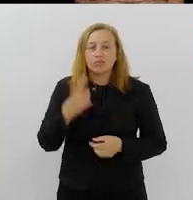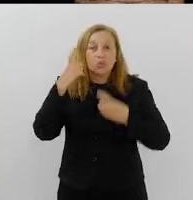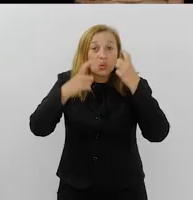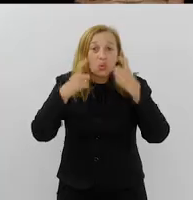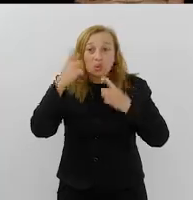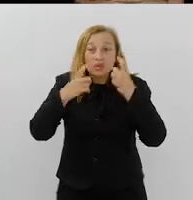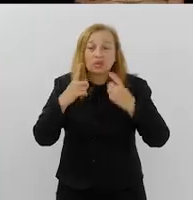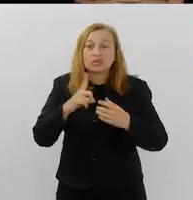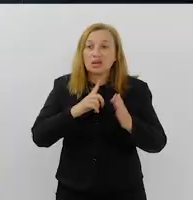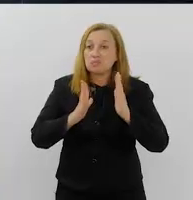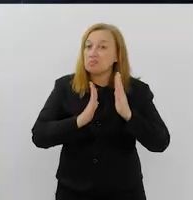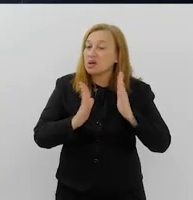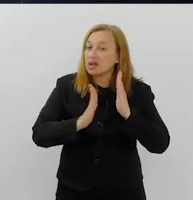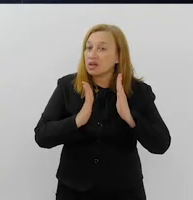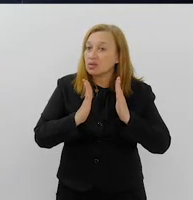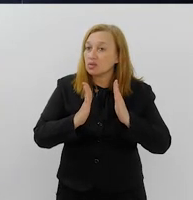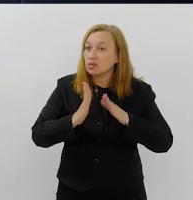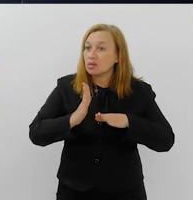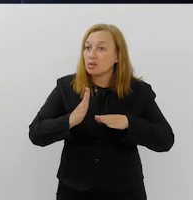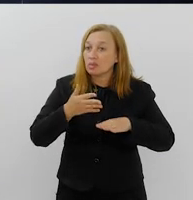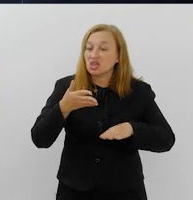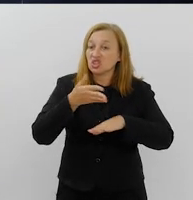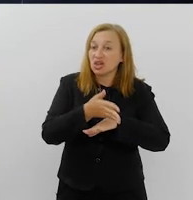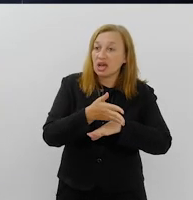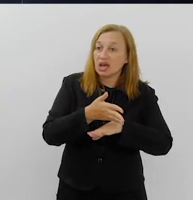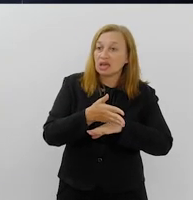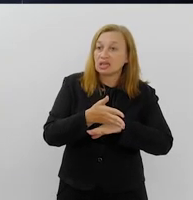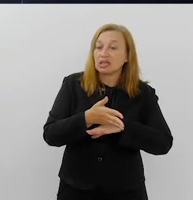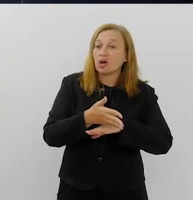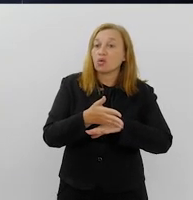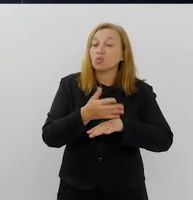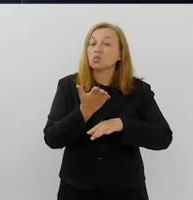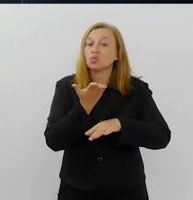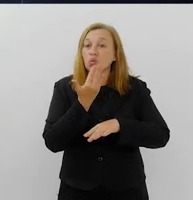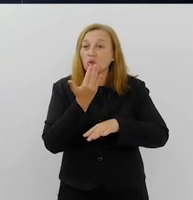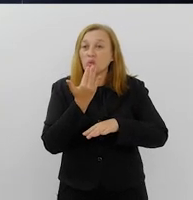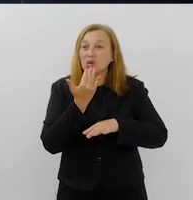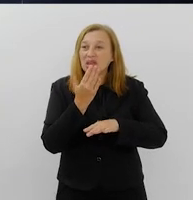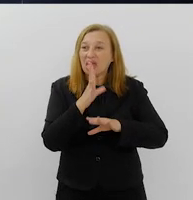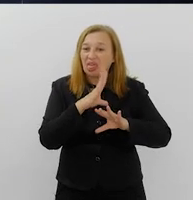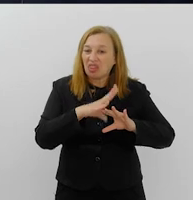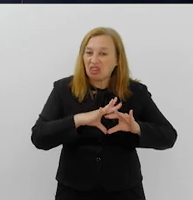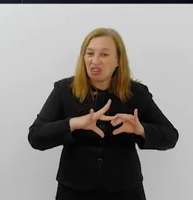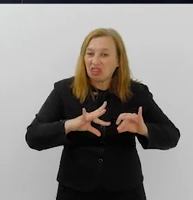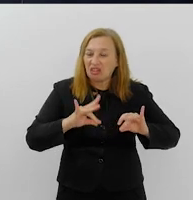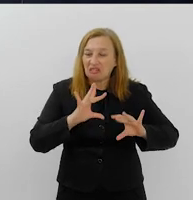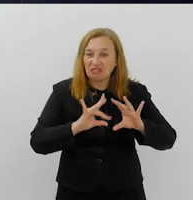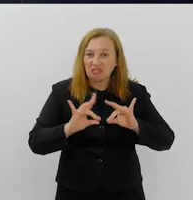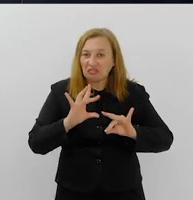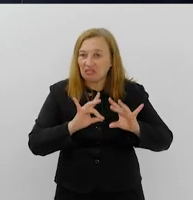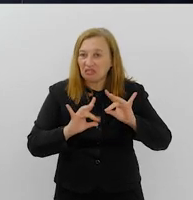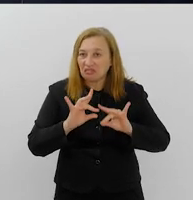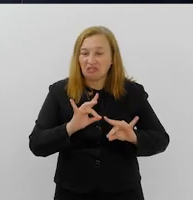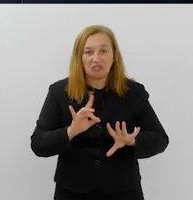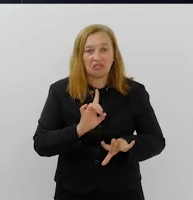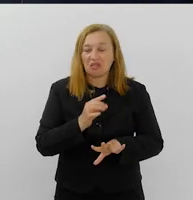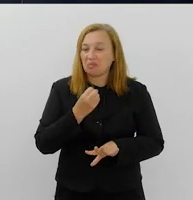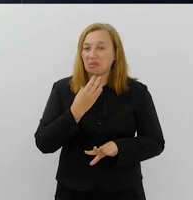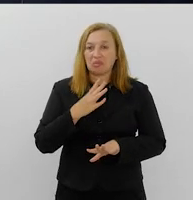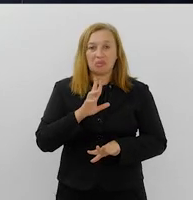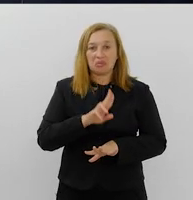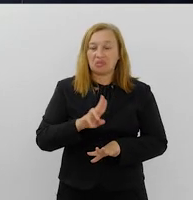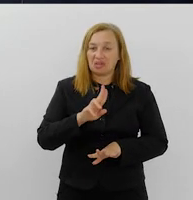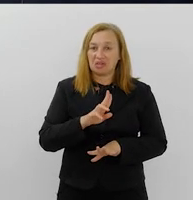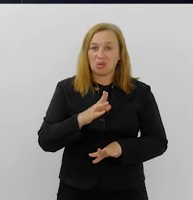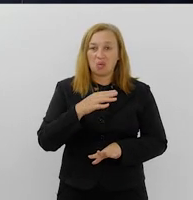aquele desespero porque tem um prazo para chegar, porque senão aquele alimento não vai funcionar